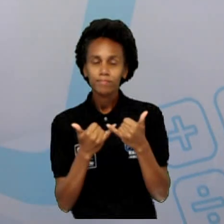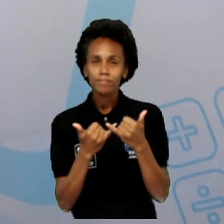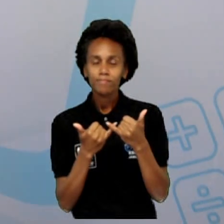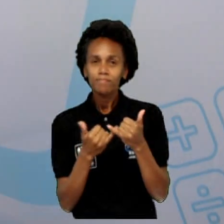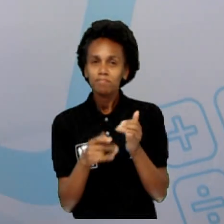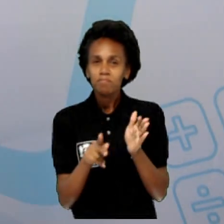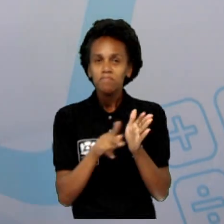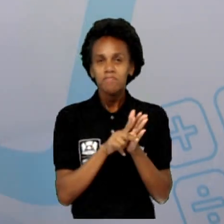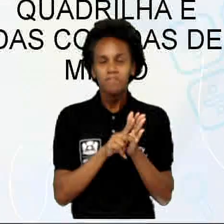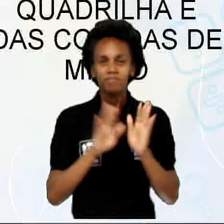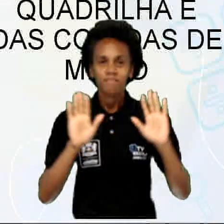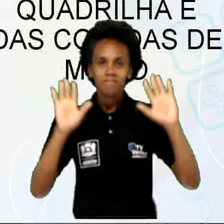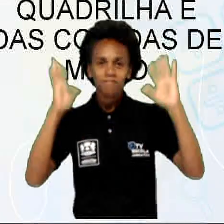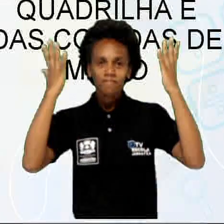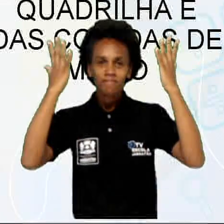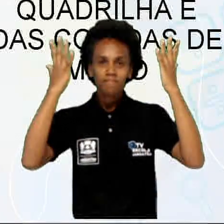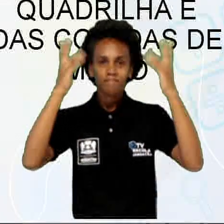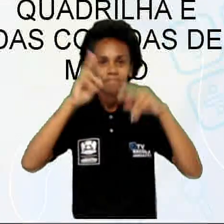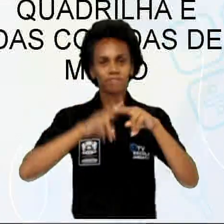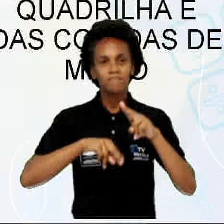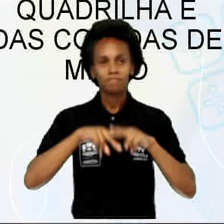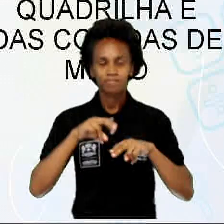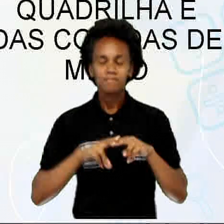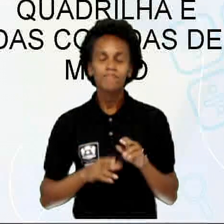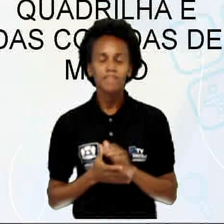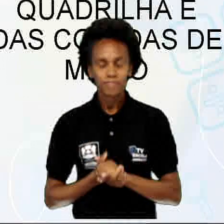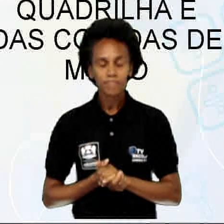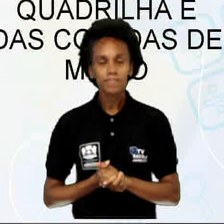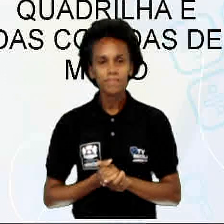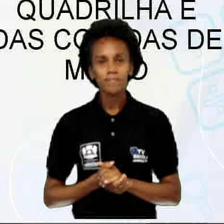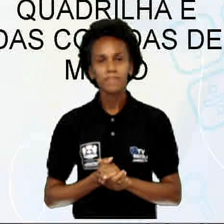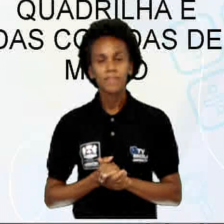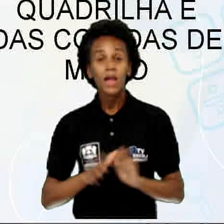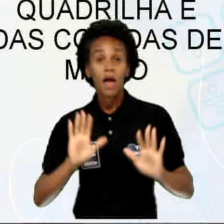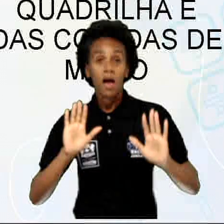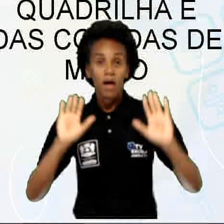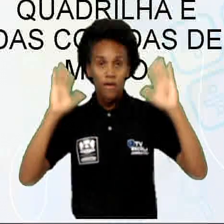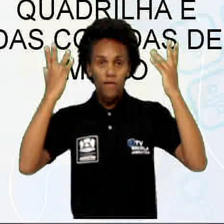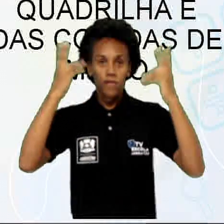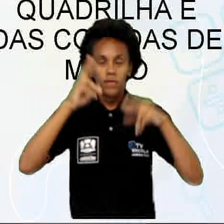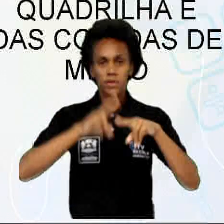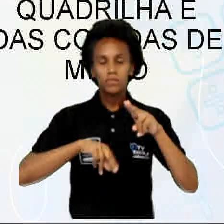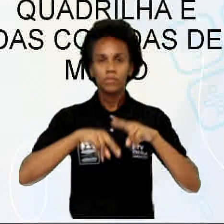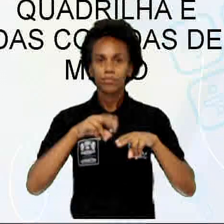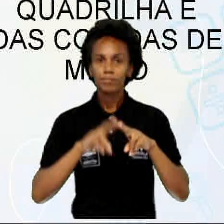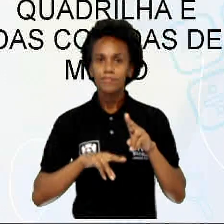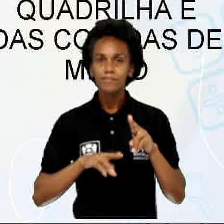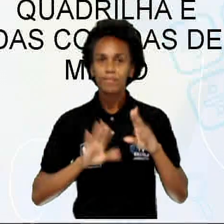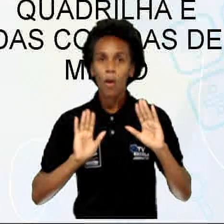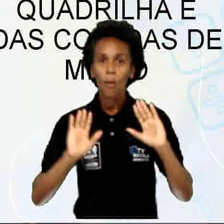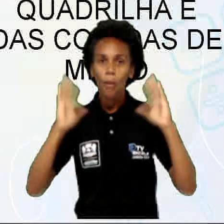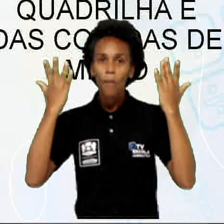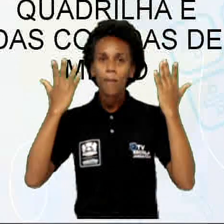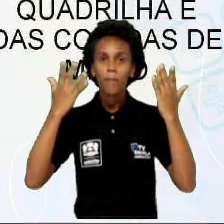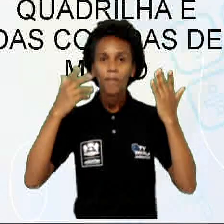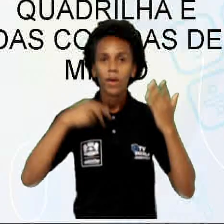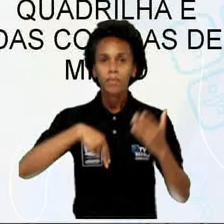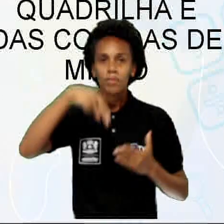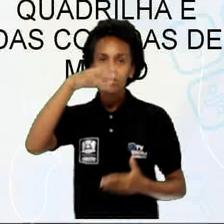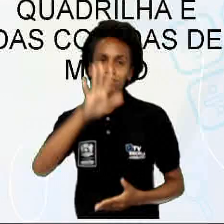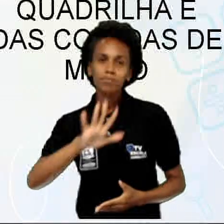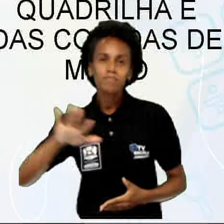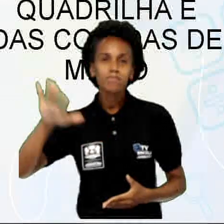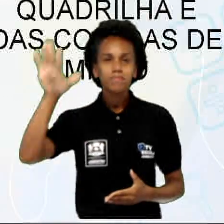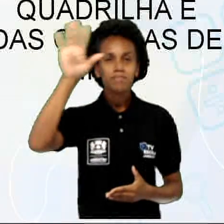juninas são comemoradas em todo o Nordeste. Para falar a verdade, é vivenciada no Brasil todo, porque faz parte da cultura brasileira,